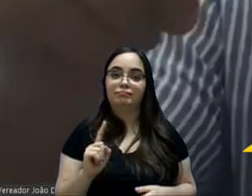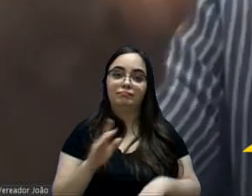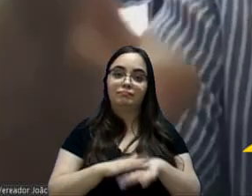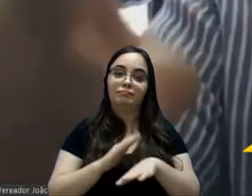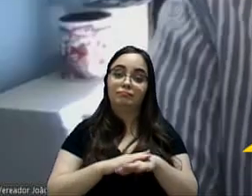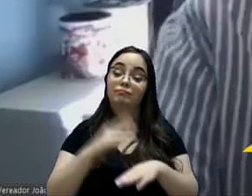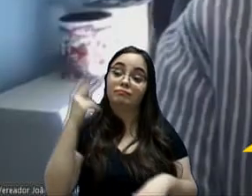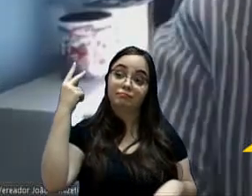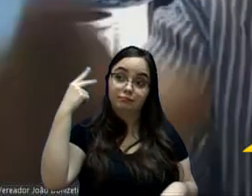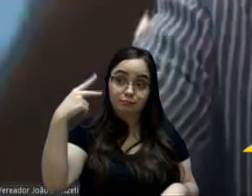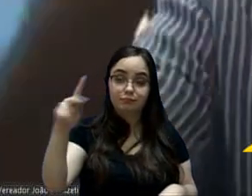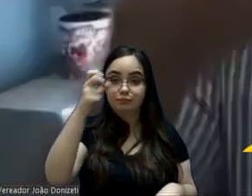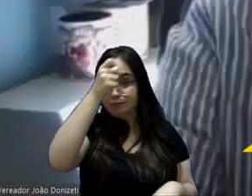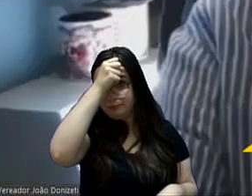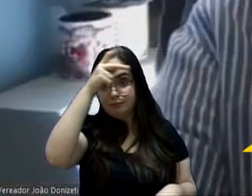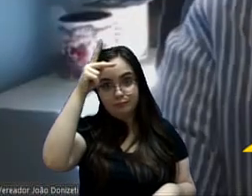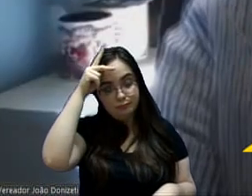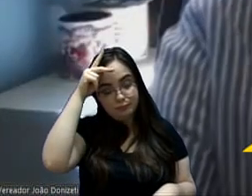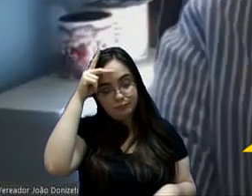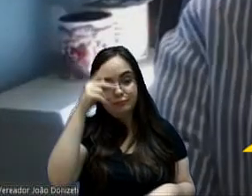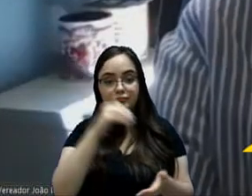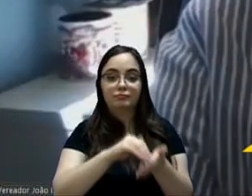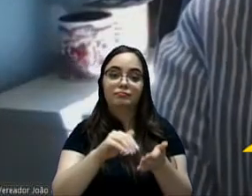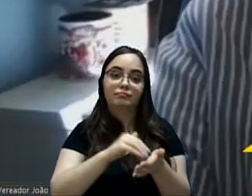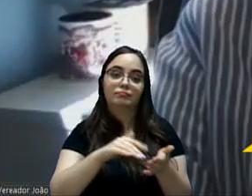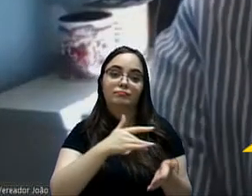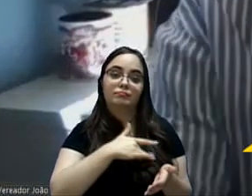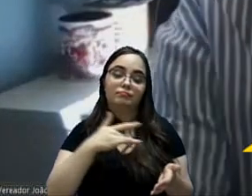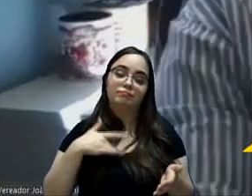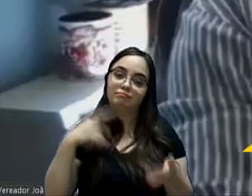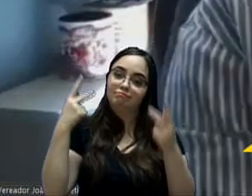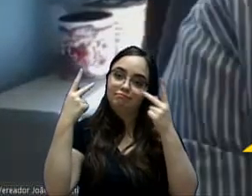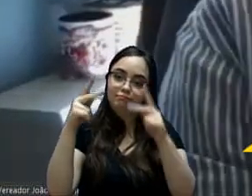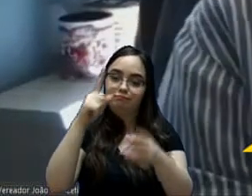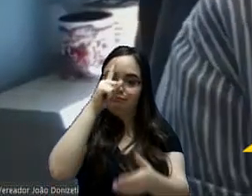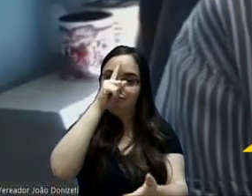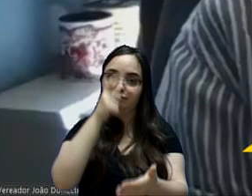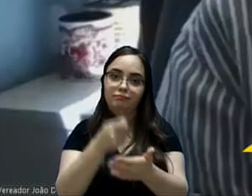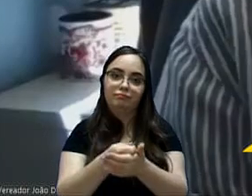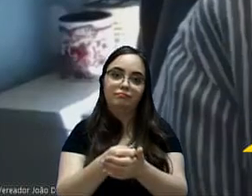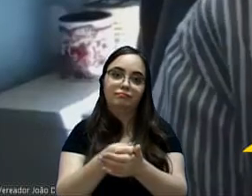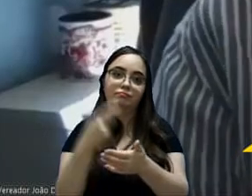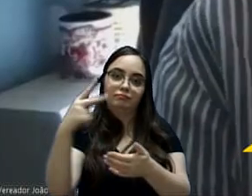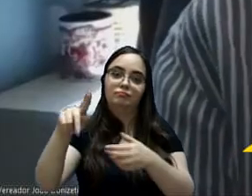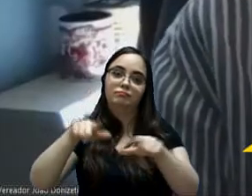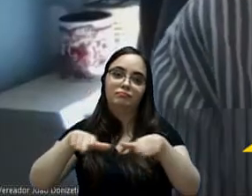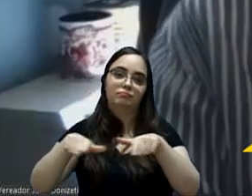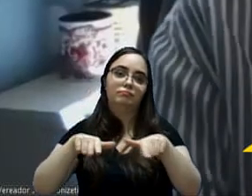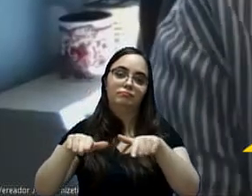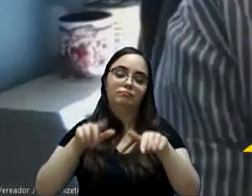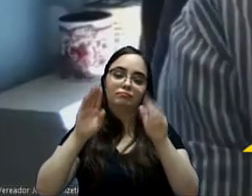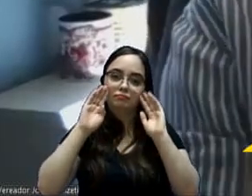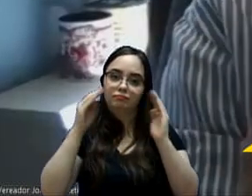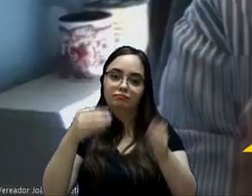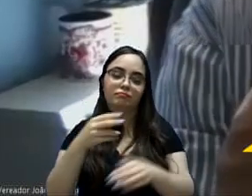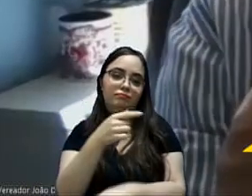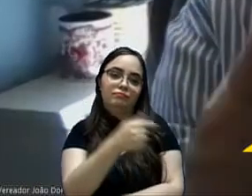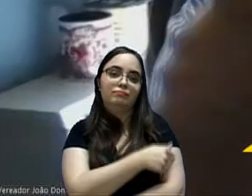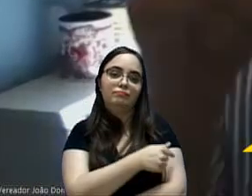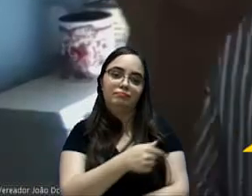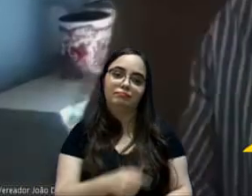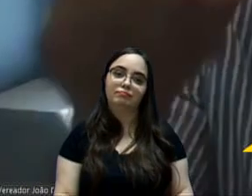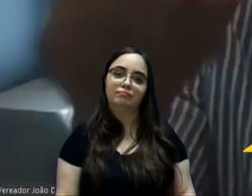da Secretaria de Saúde numa situação tão delicada que nem essa, só com relação à vacina. Cabe